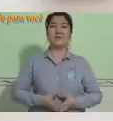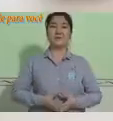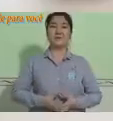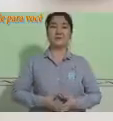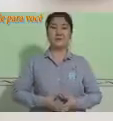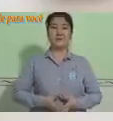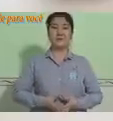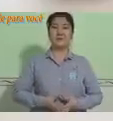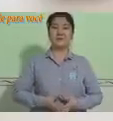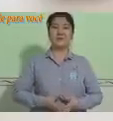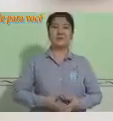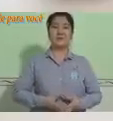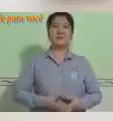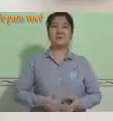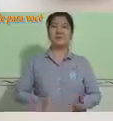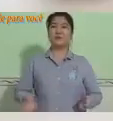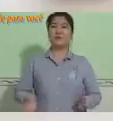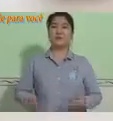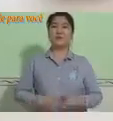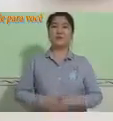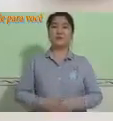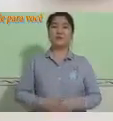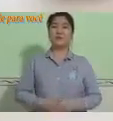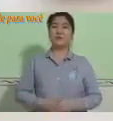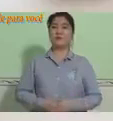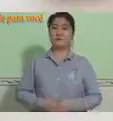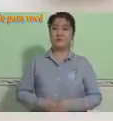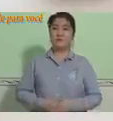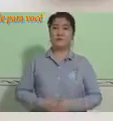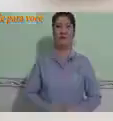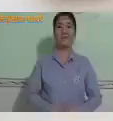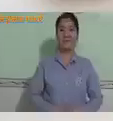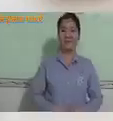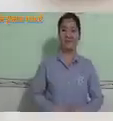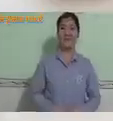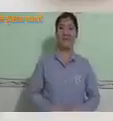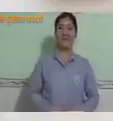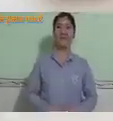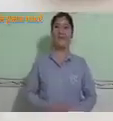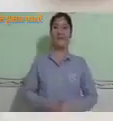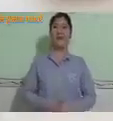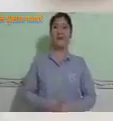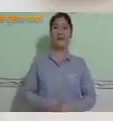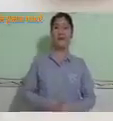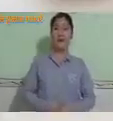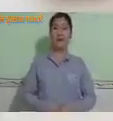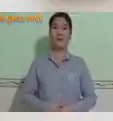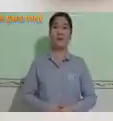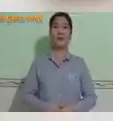HEPATITSRO, acento circunflexo NCA, BEC, ponto e vírgula, doenças autoimunes, como lupus,